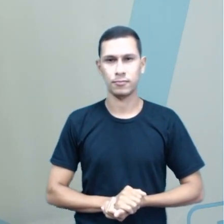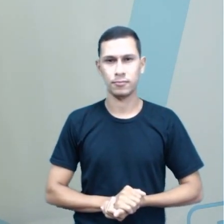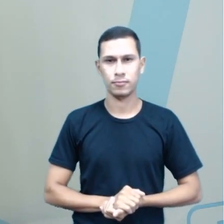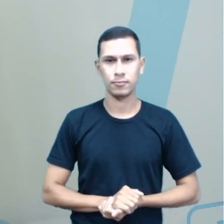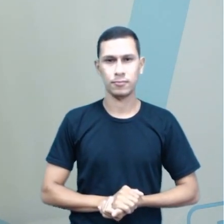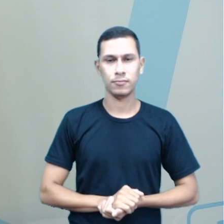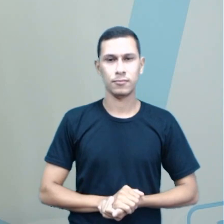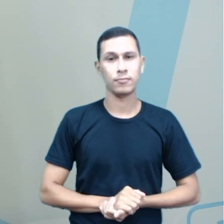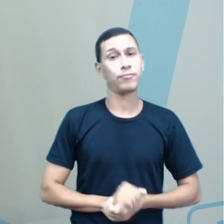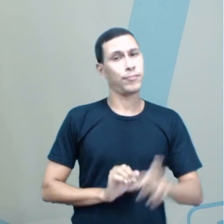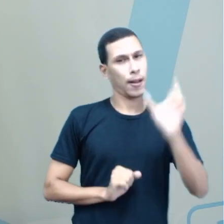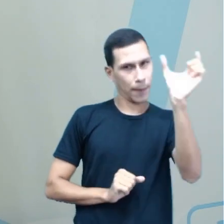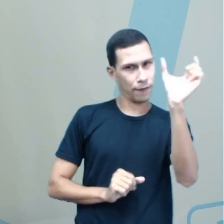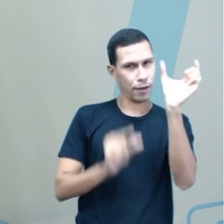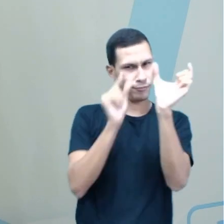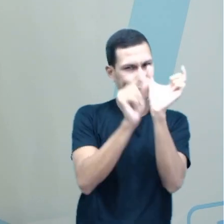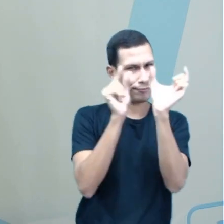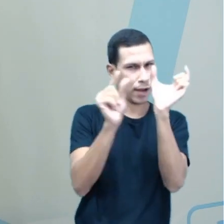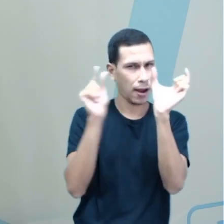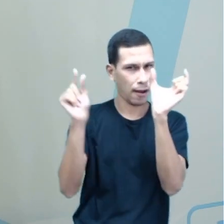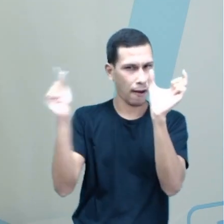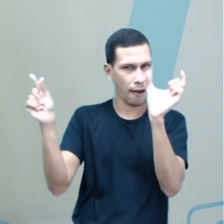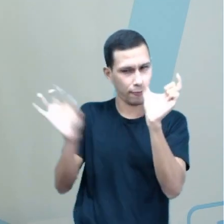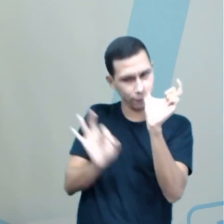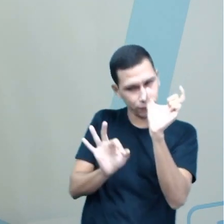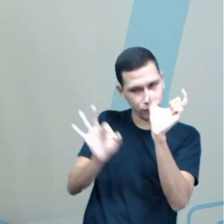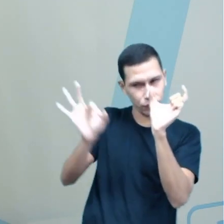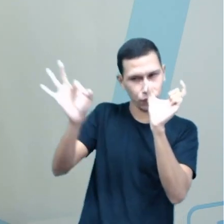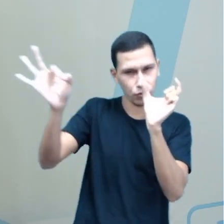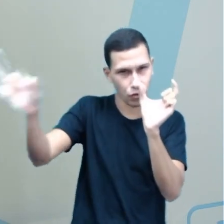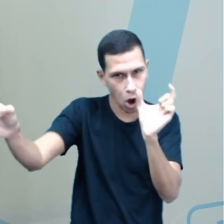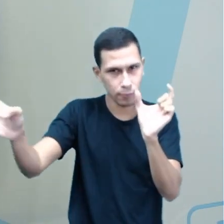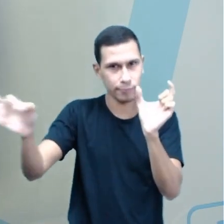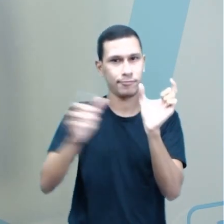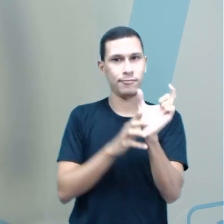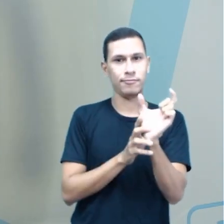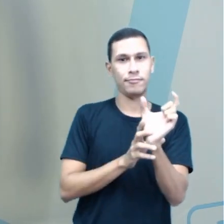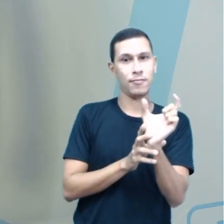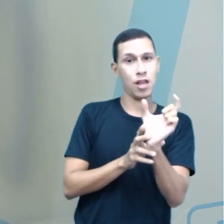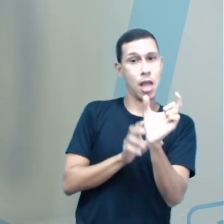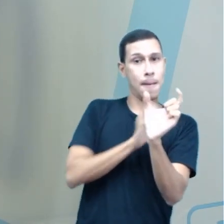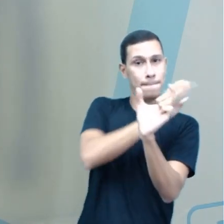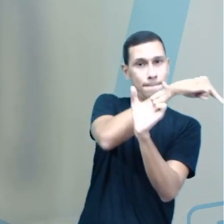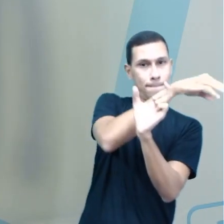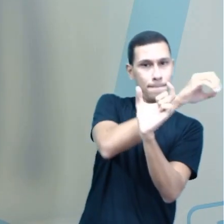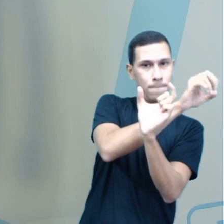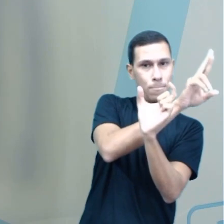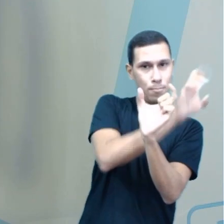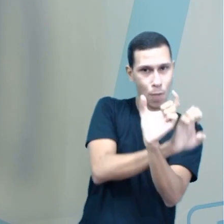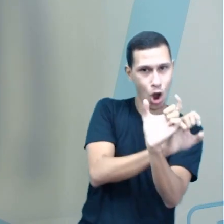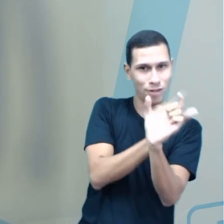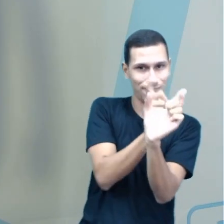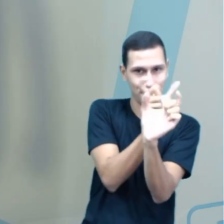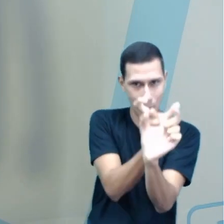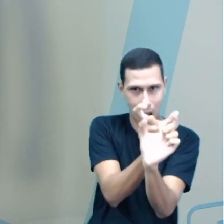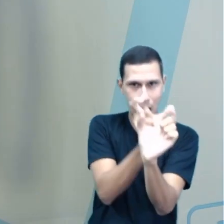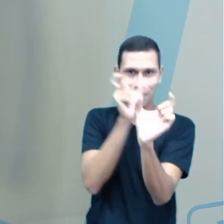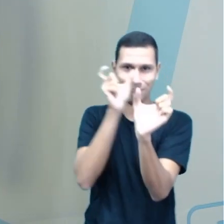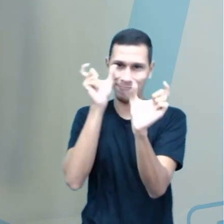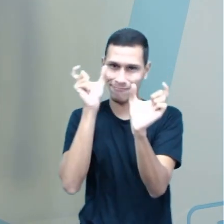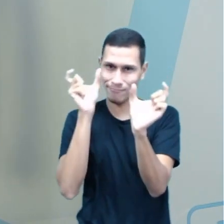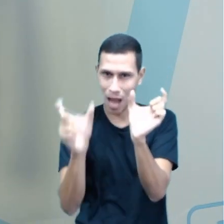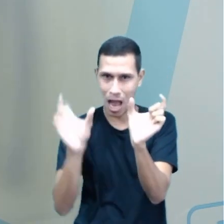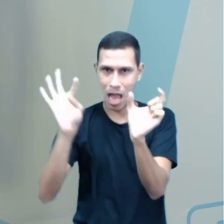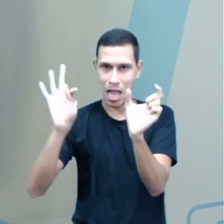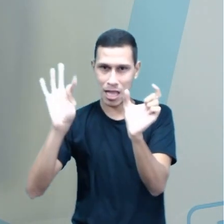tem mais de uma sílaba, né? Uma palavra enorme. Então temos aqui more antes e than depois para formar o comparativo de superioridade,